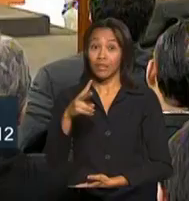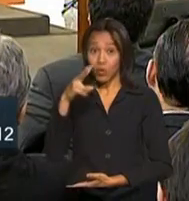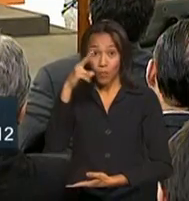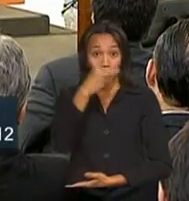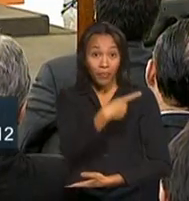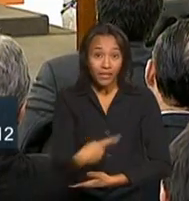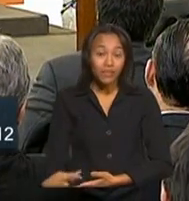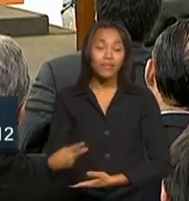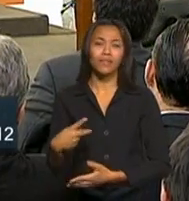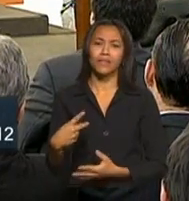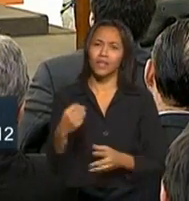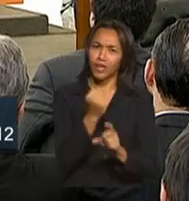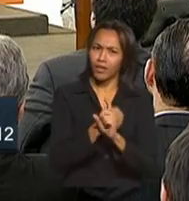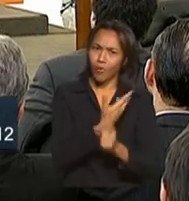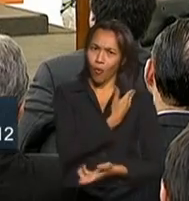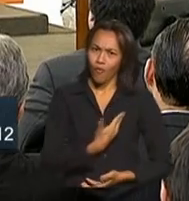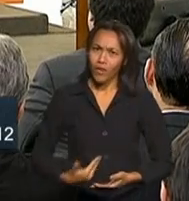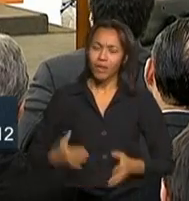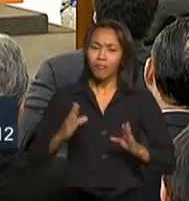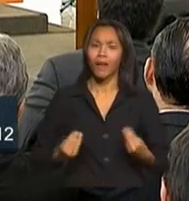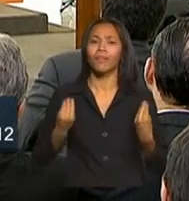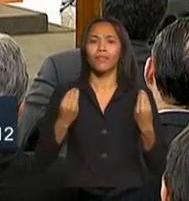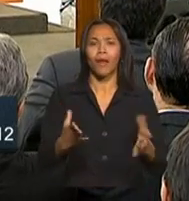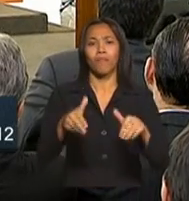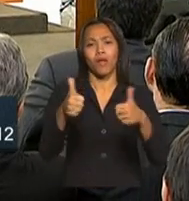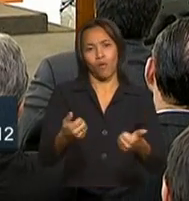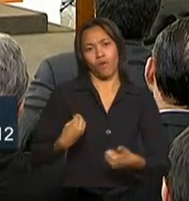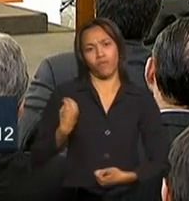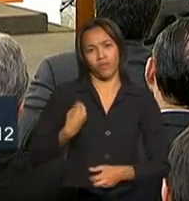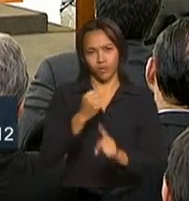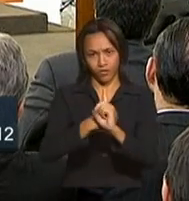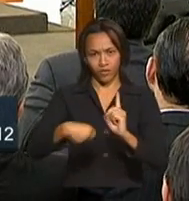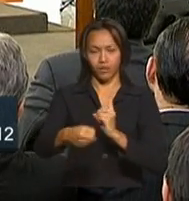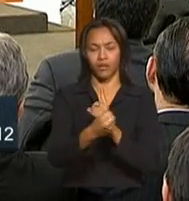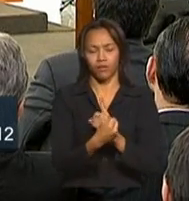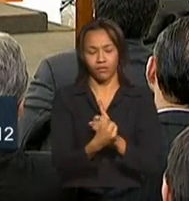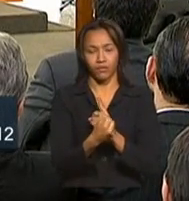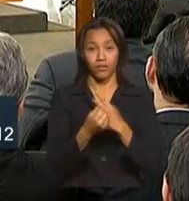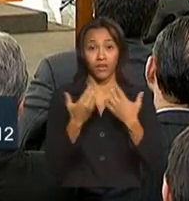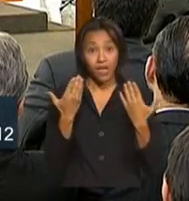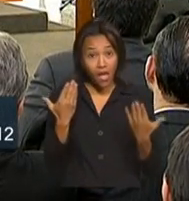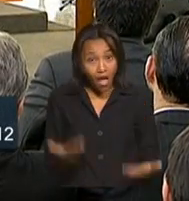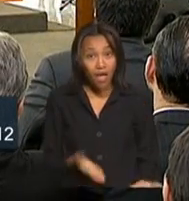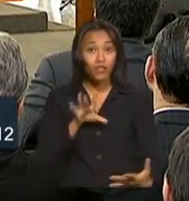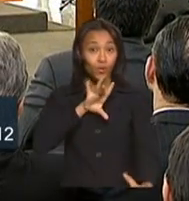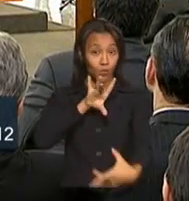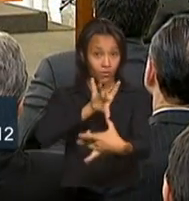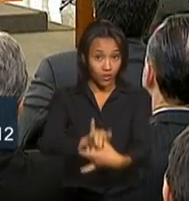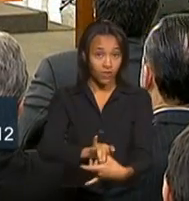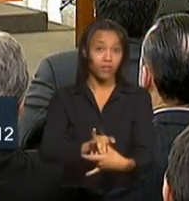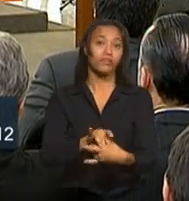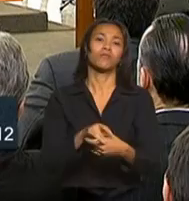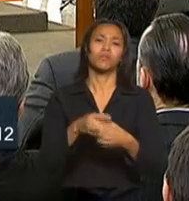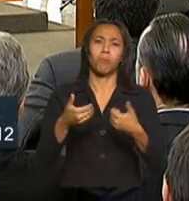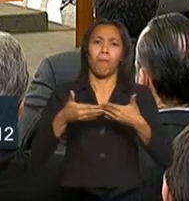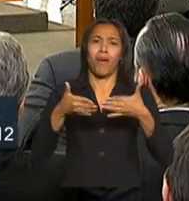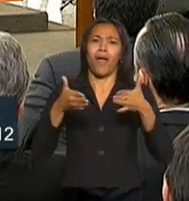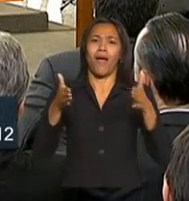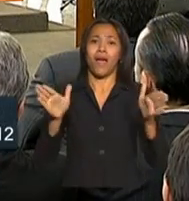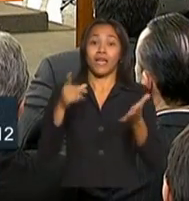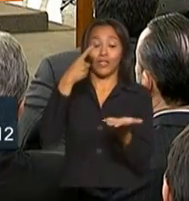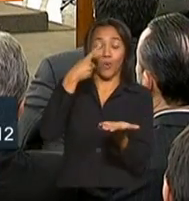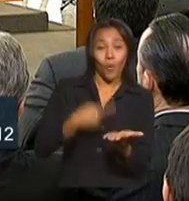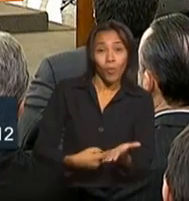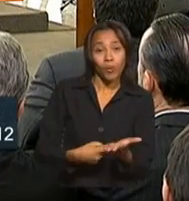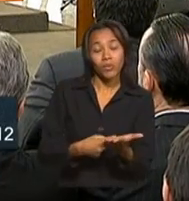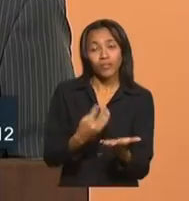para melhorar a vida, sobretudo daqueles que mais precisam. E é nesse contexto mais amplo que este Pacto pela Vida